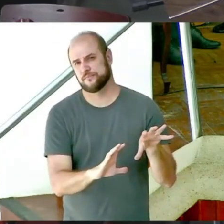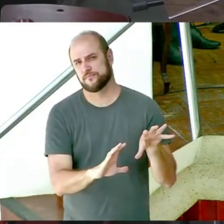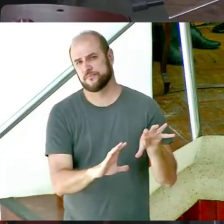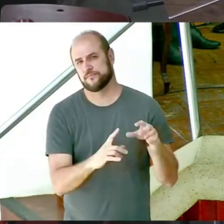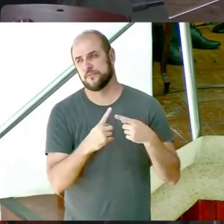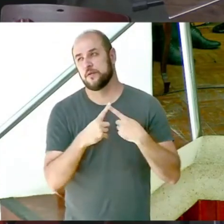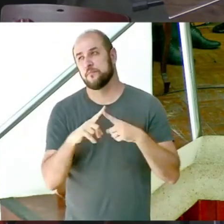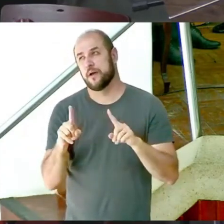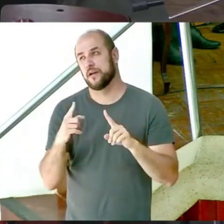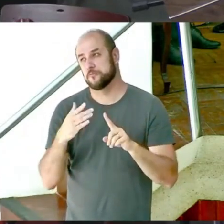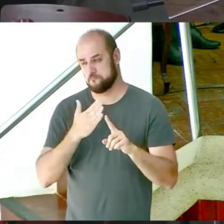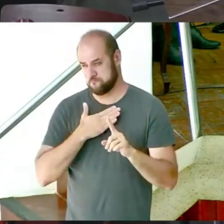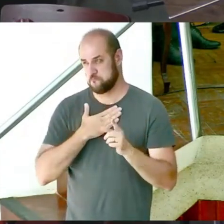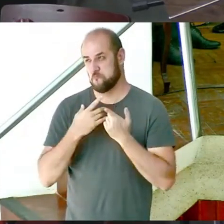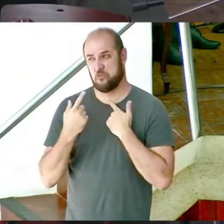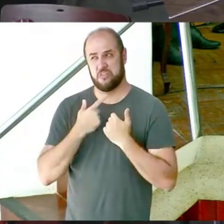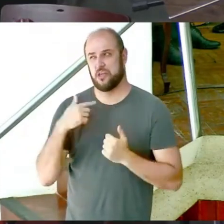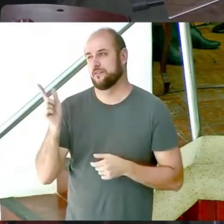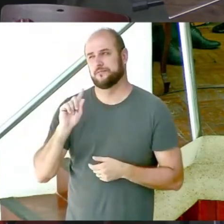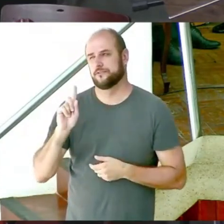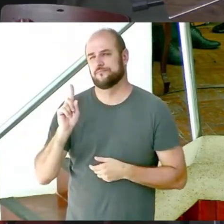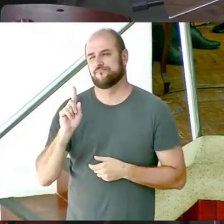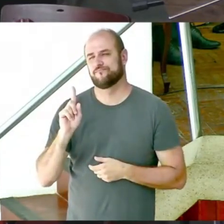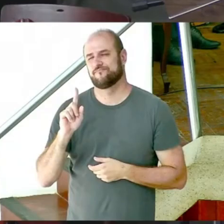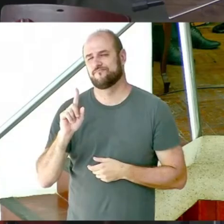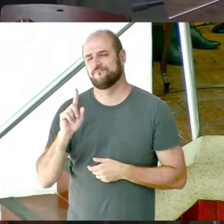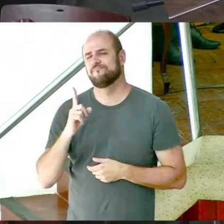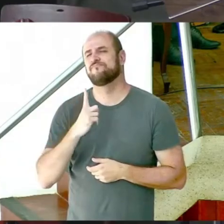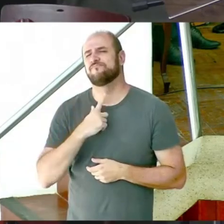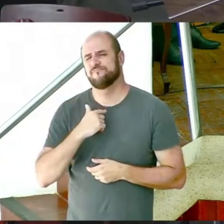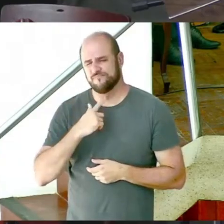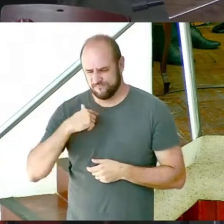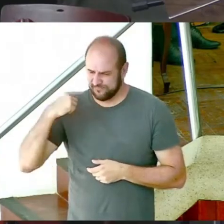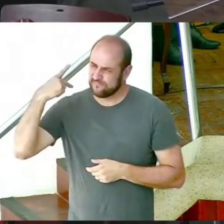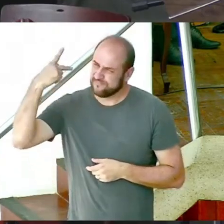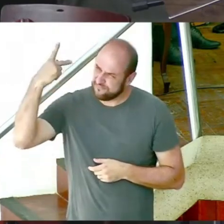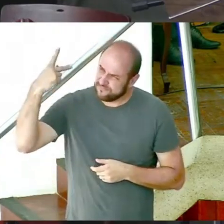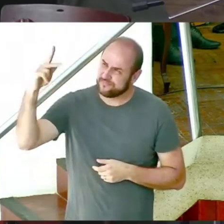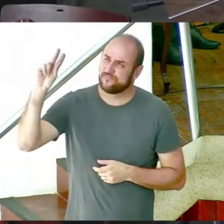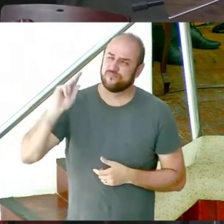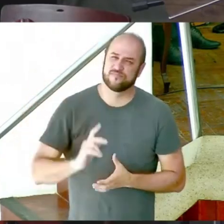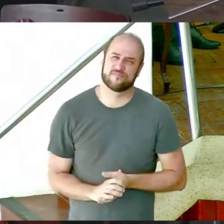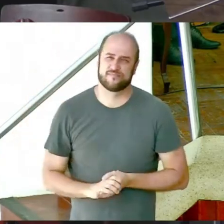mas não seja feita a minha vontade, mas a tua vontade, Senhor.